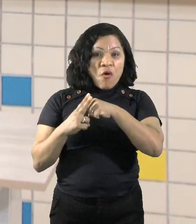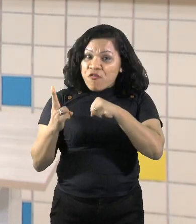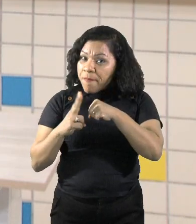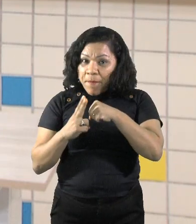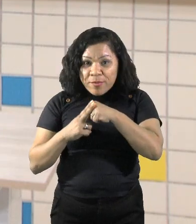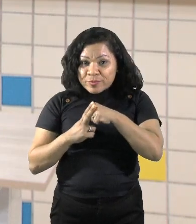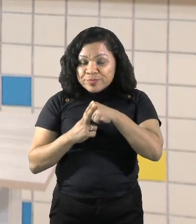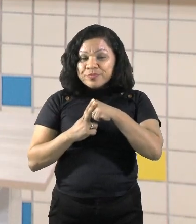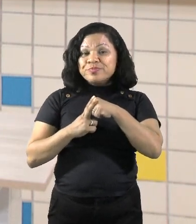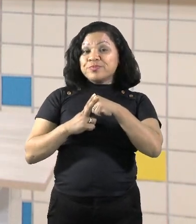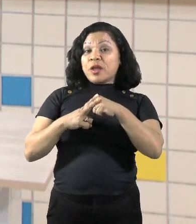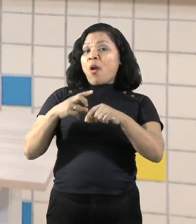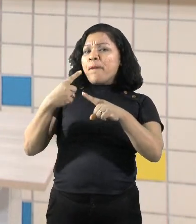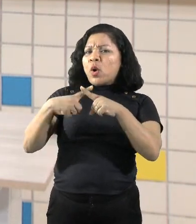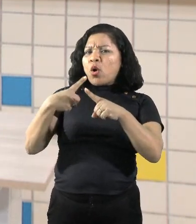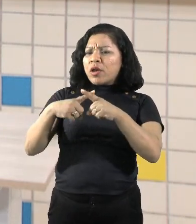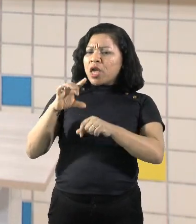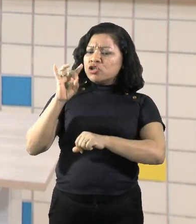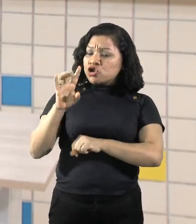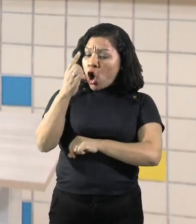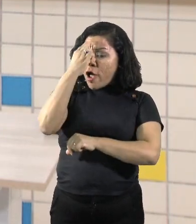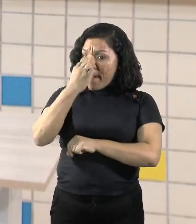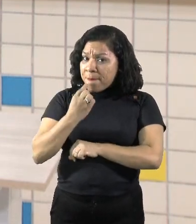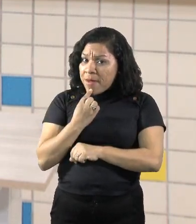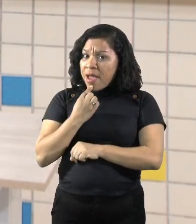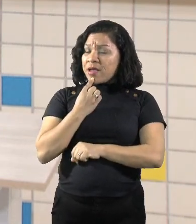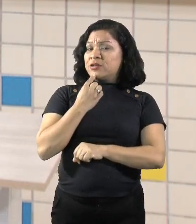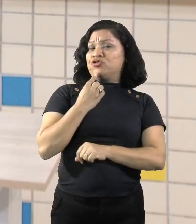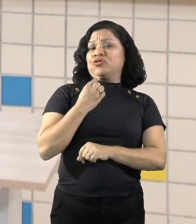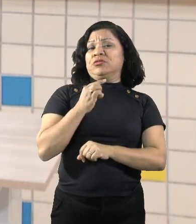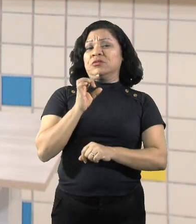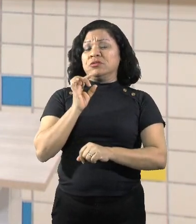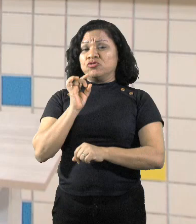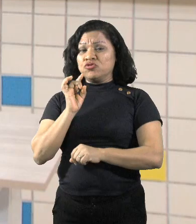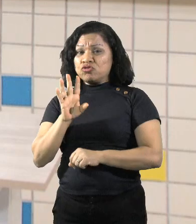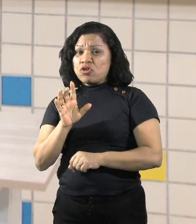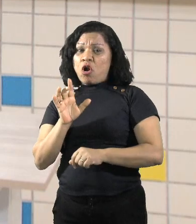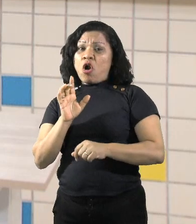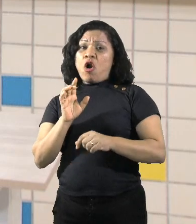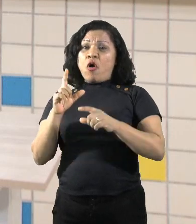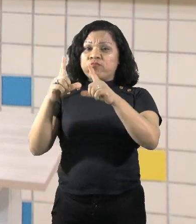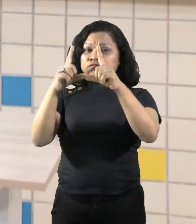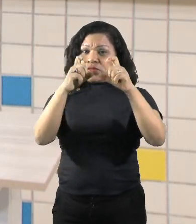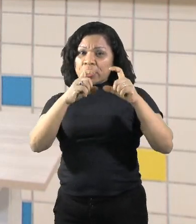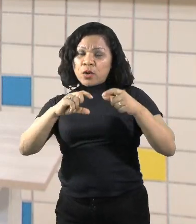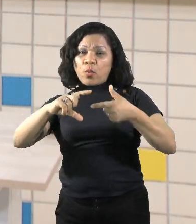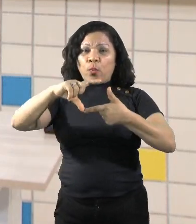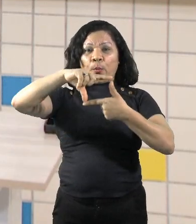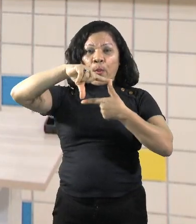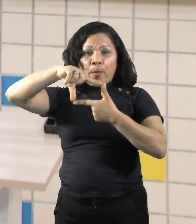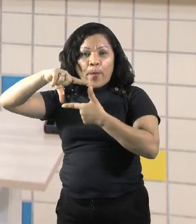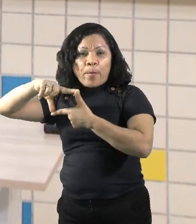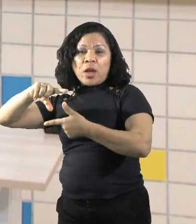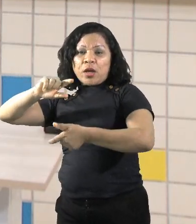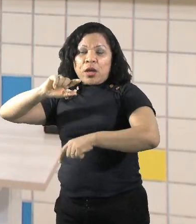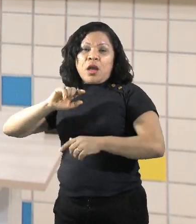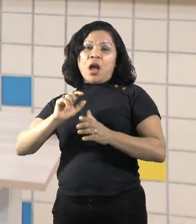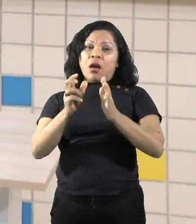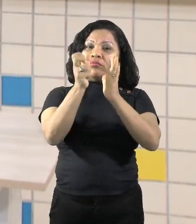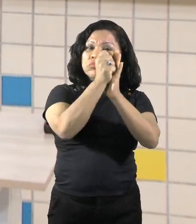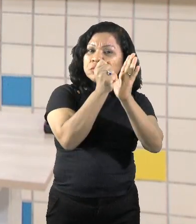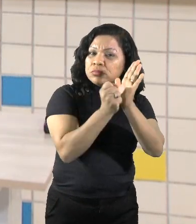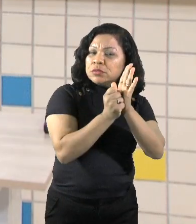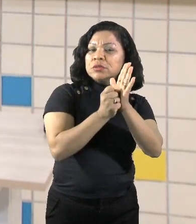comunicação. A linguagem não verbal é o uso de imagens, de figuras, de desenhos, símbolos.